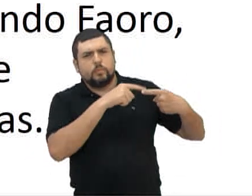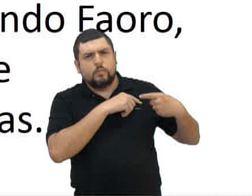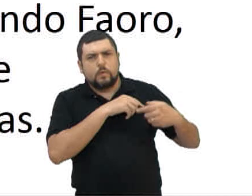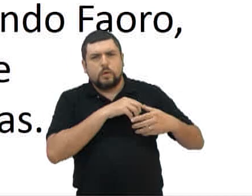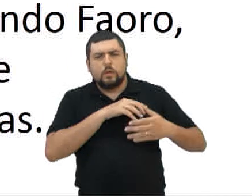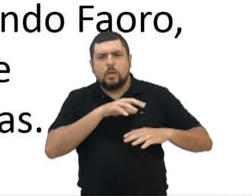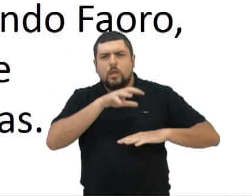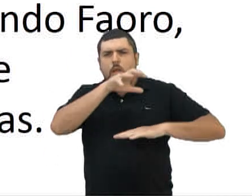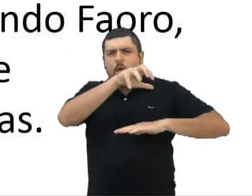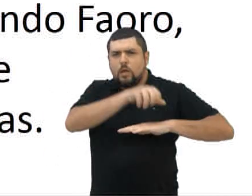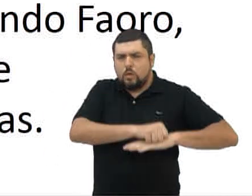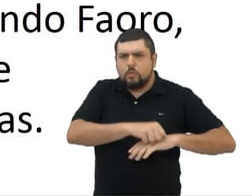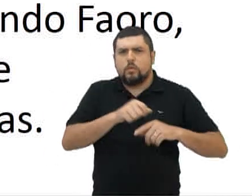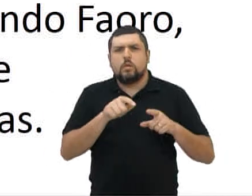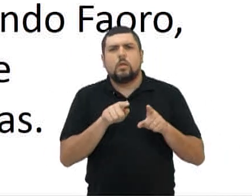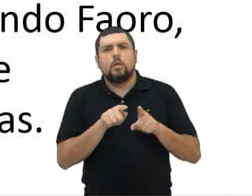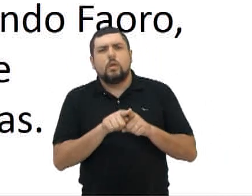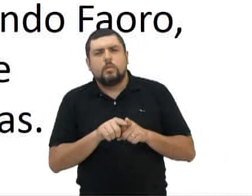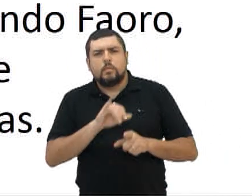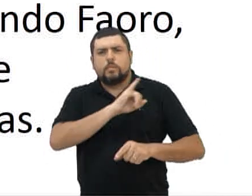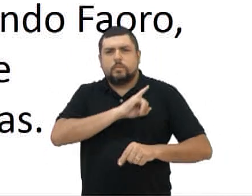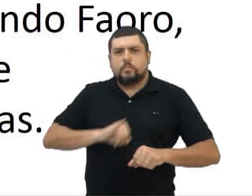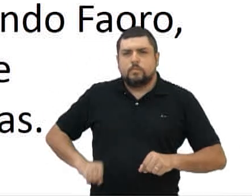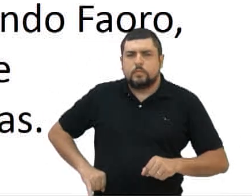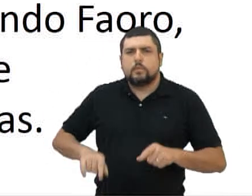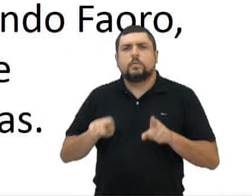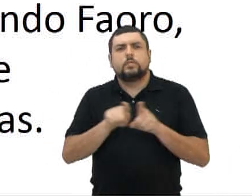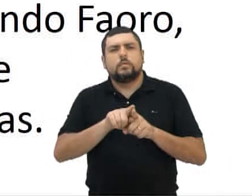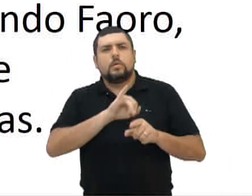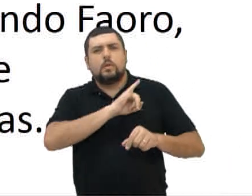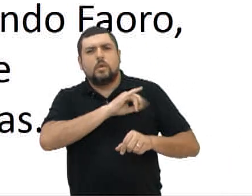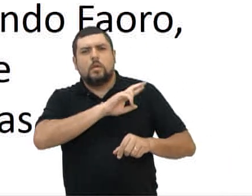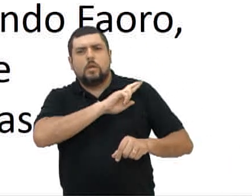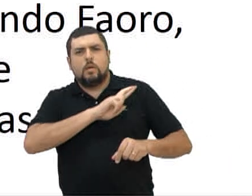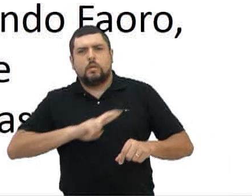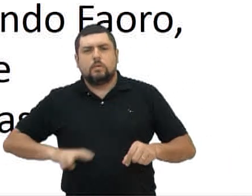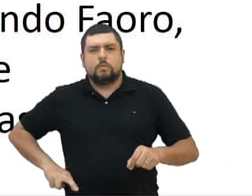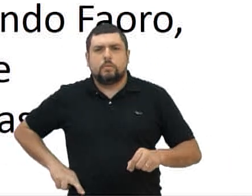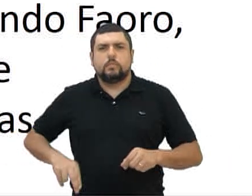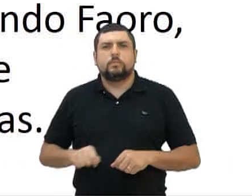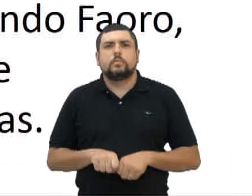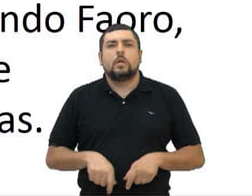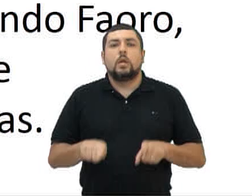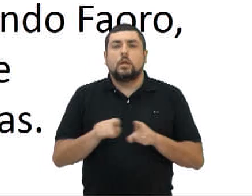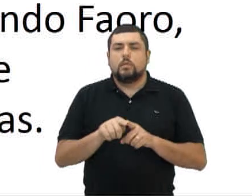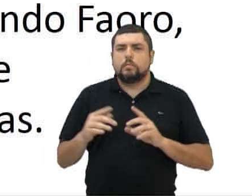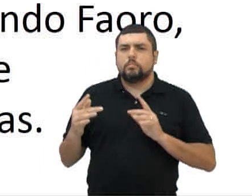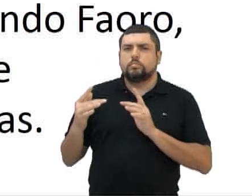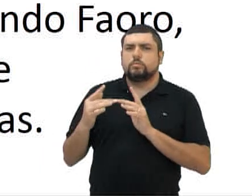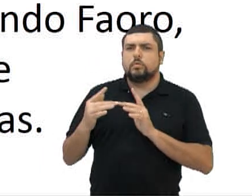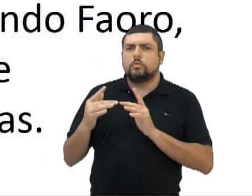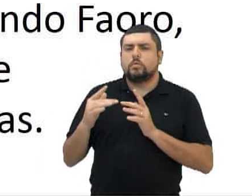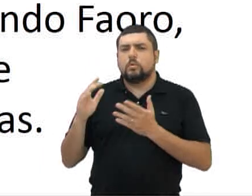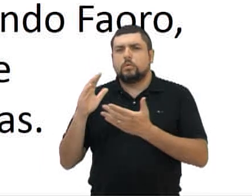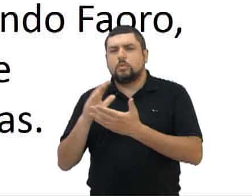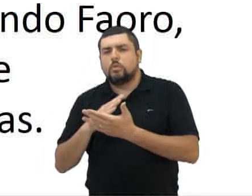nas suas diversas fases. Também tivemos contato com a obra de pensadores importantes da sociologia,